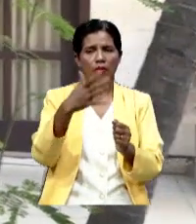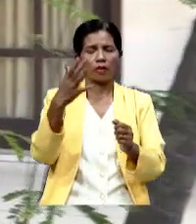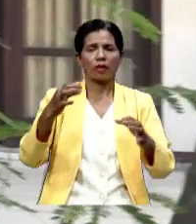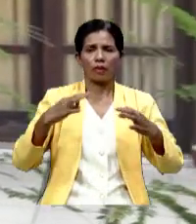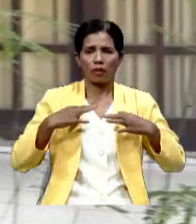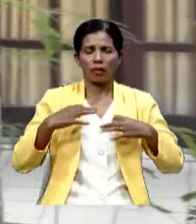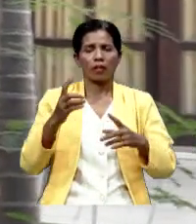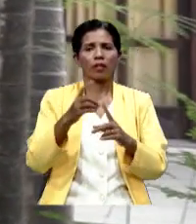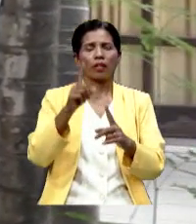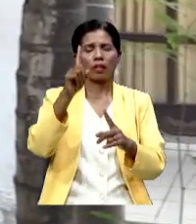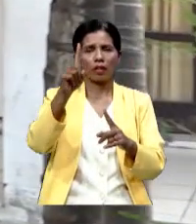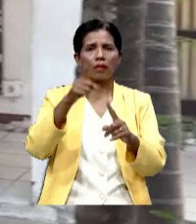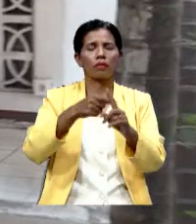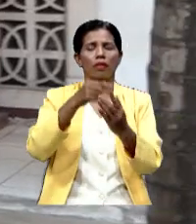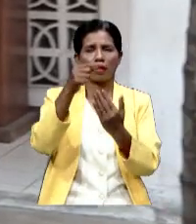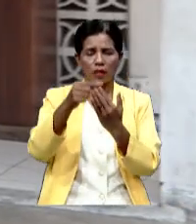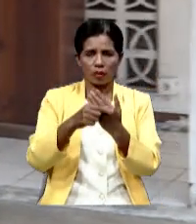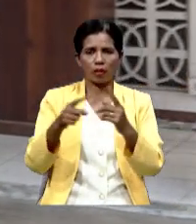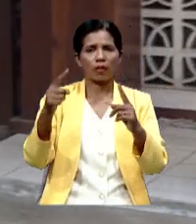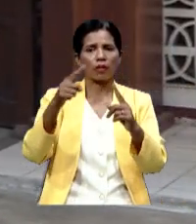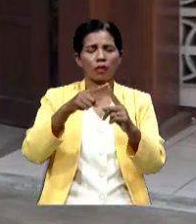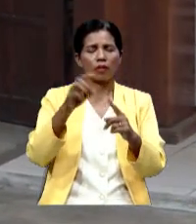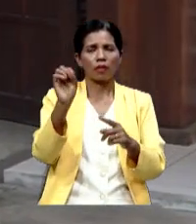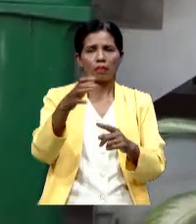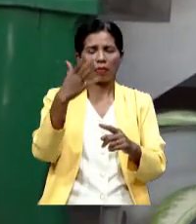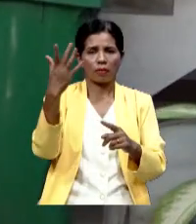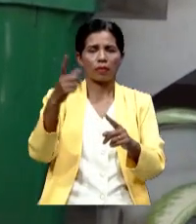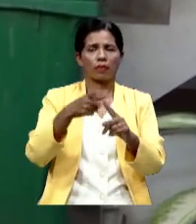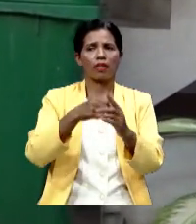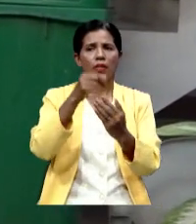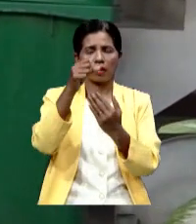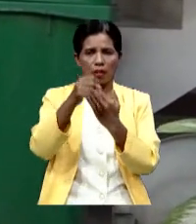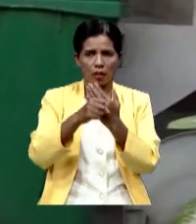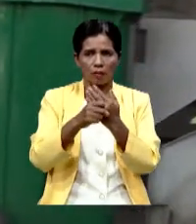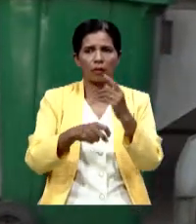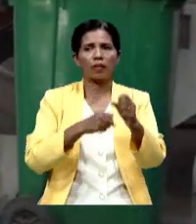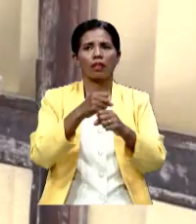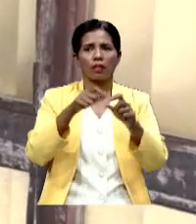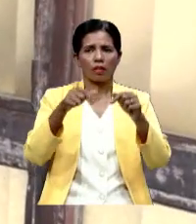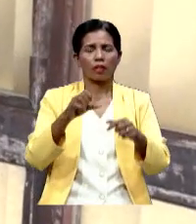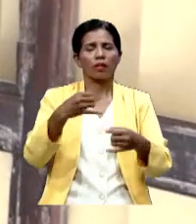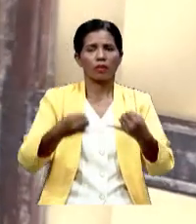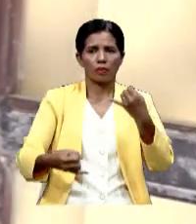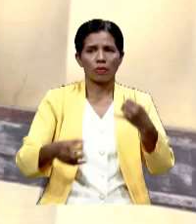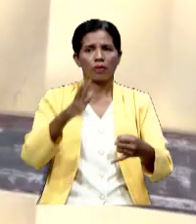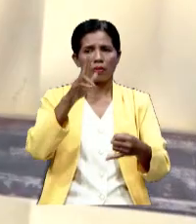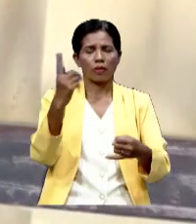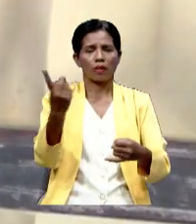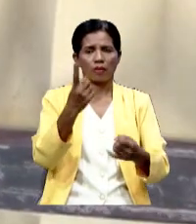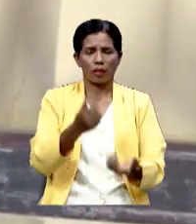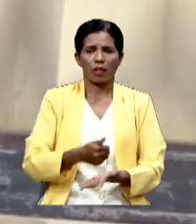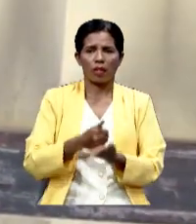Rahu Siloron Ida, Fulano Agosto, Toloron Sanulor Sin Lima, Fulano Setembro, Tinané, mas bem juiz turno na Fatin atende caso urgente